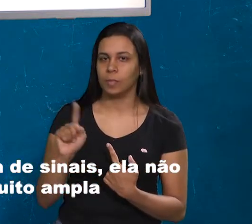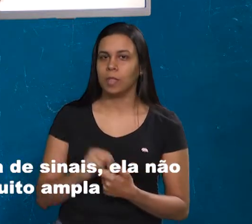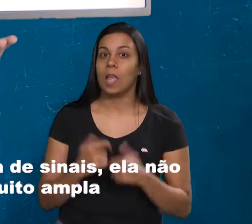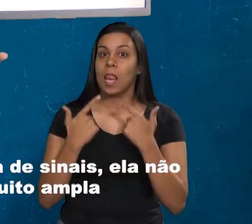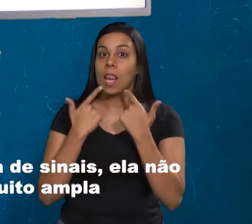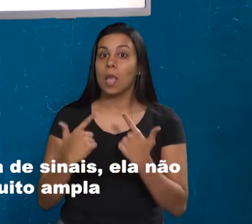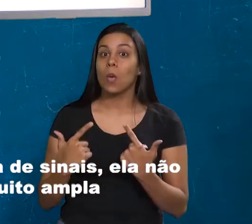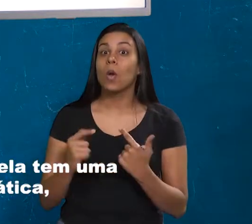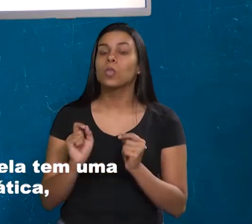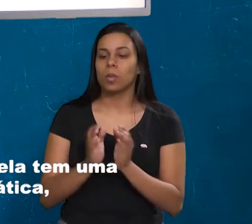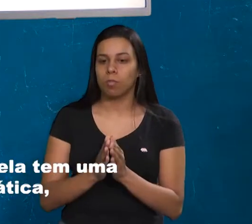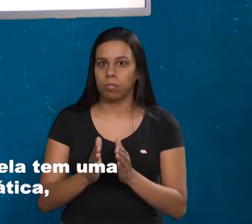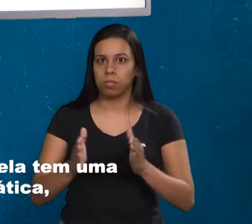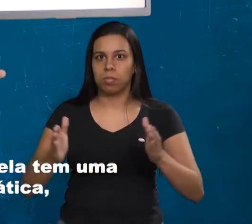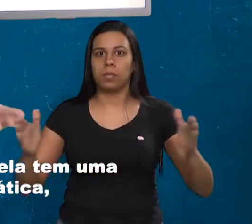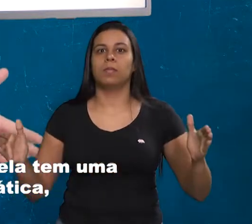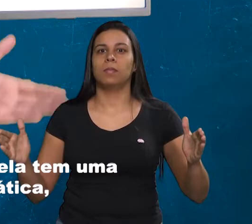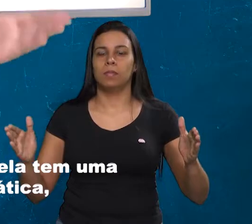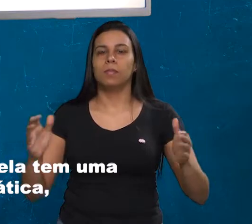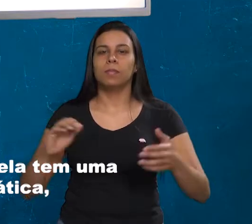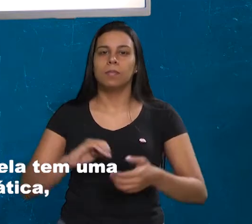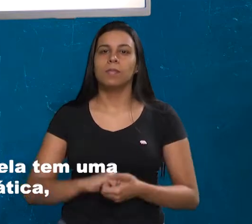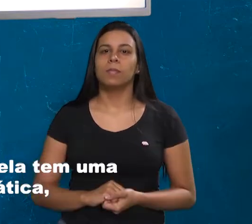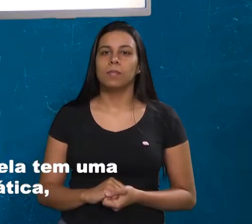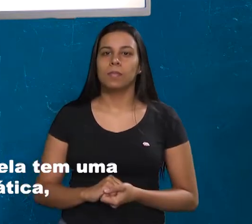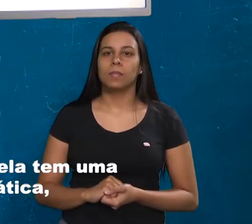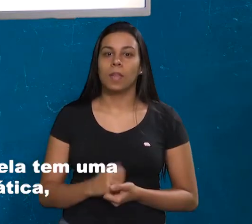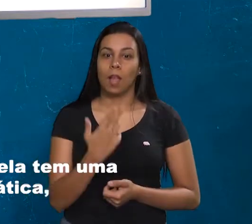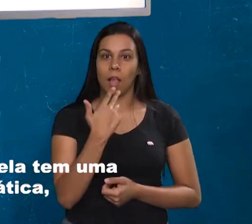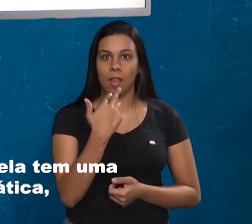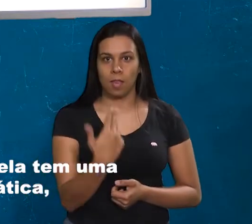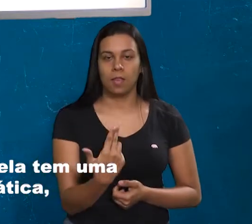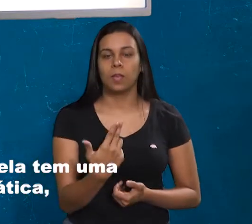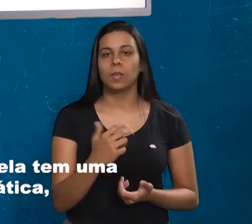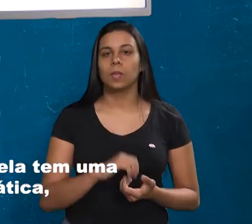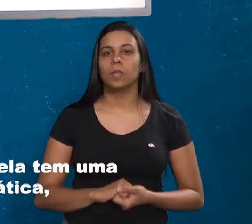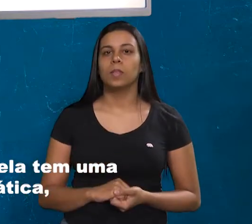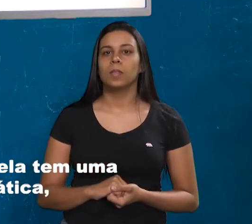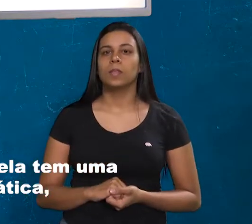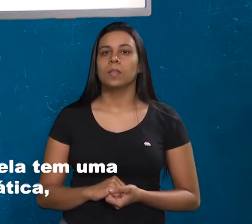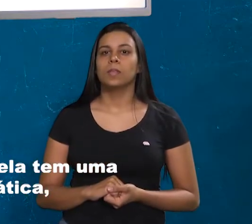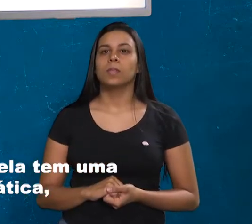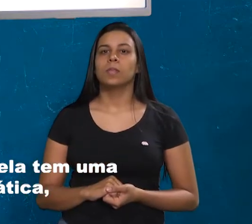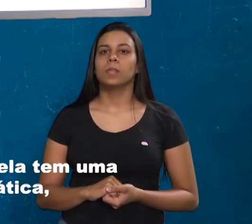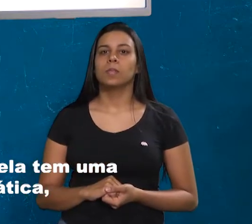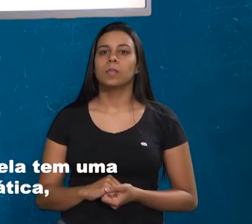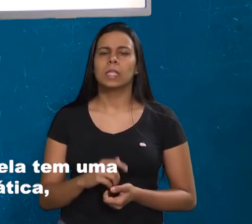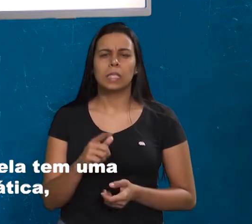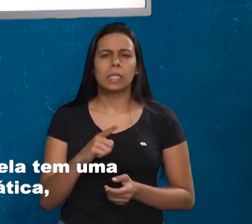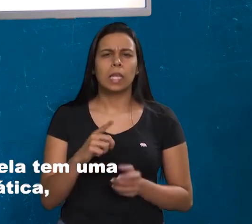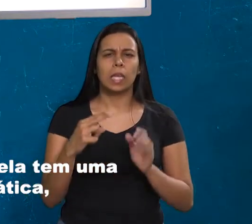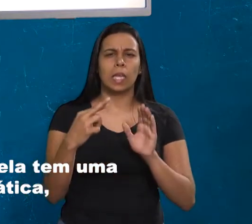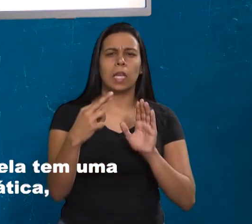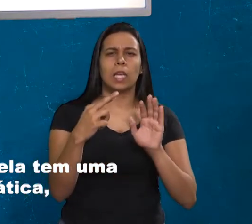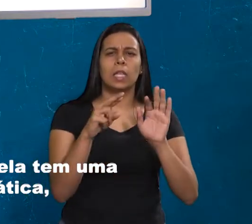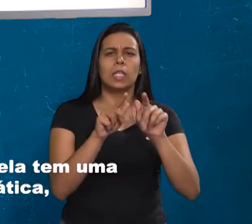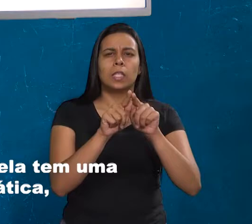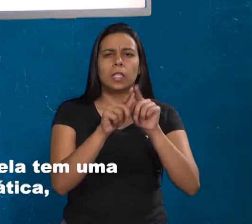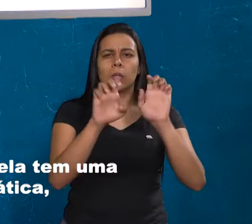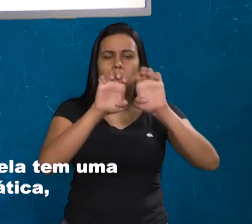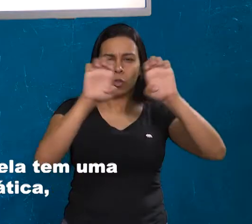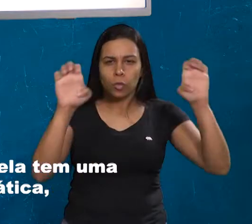linguagem ela é muito ampla. E aí a língua, ela realmente tem uma estrutura, ela tem